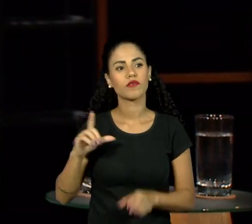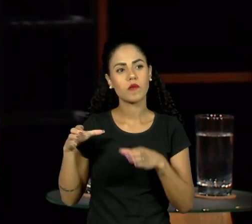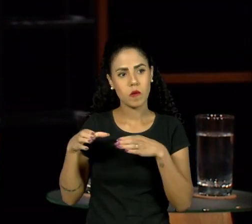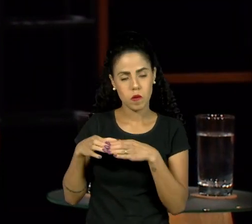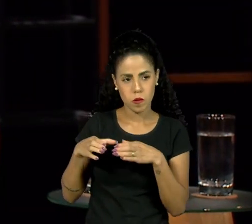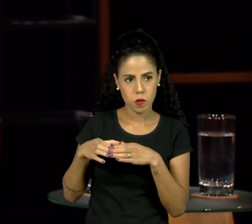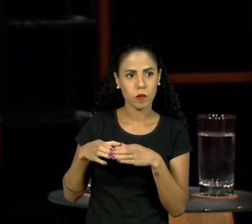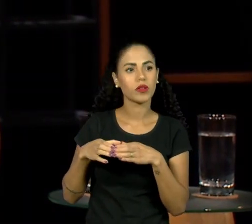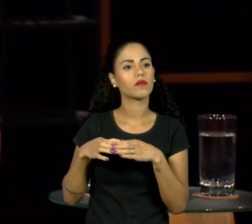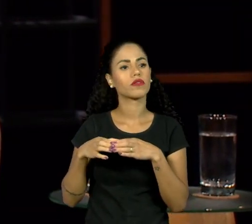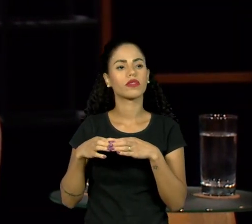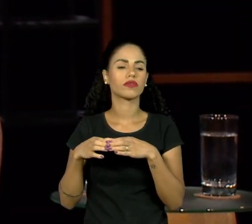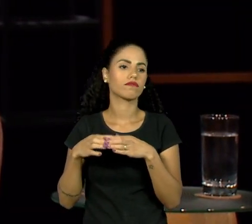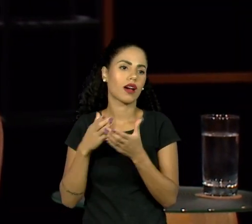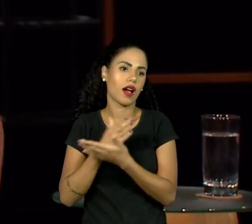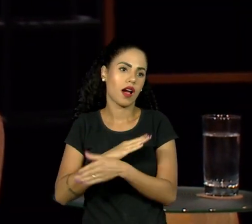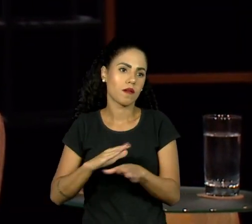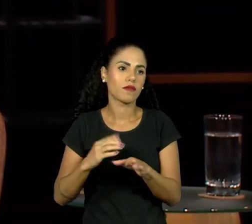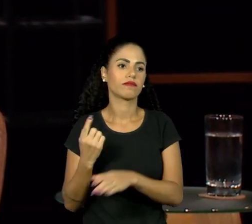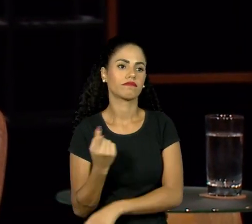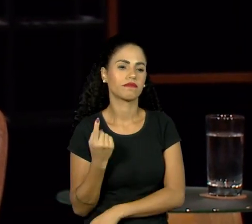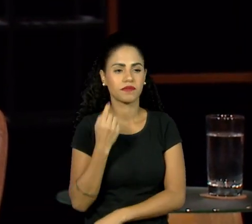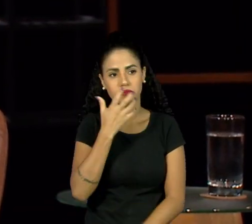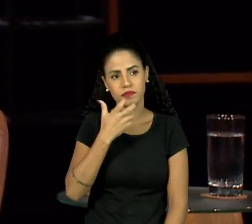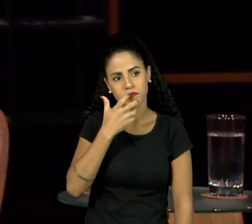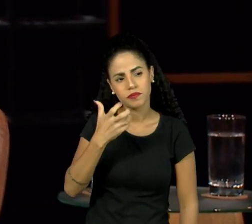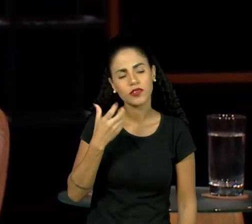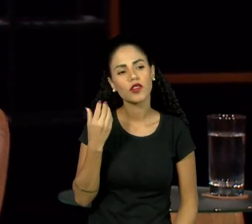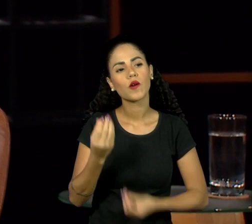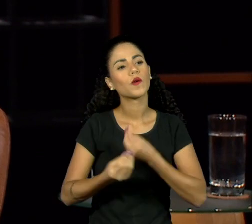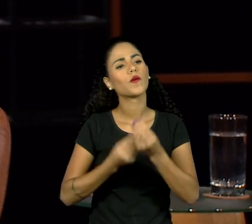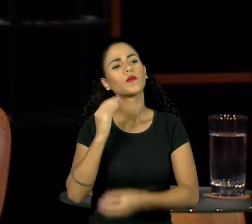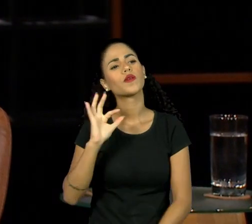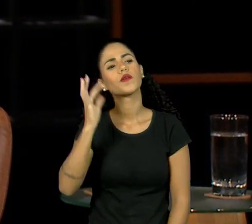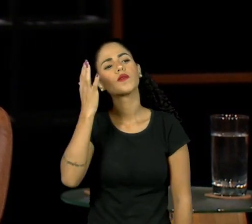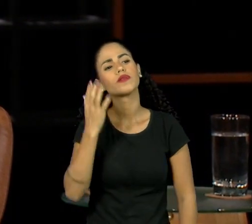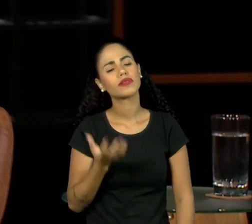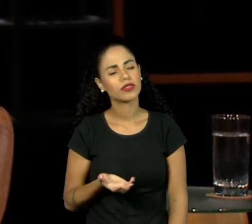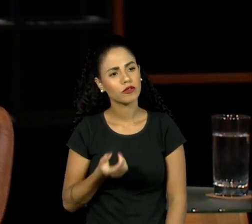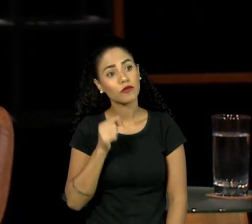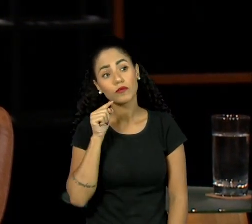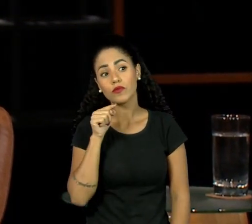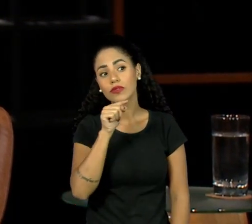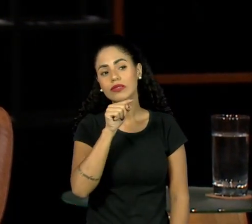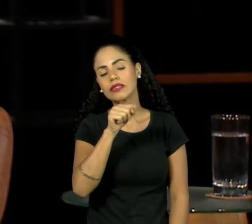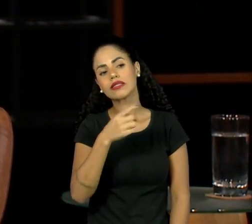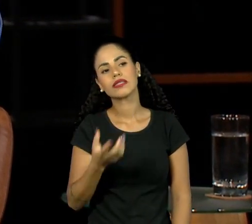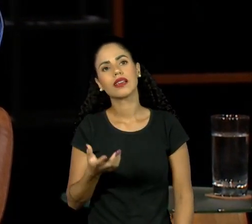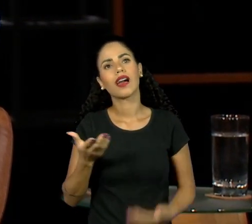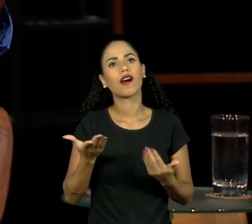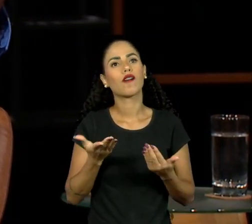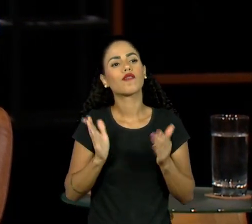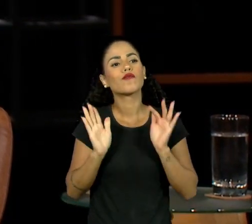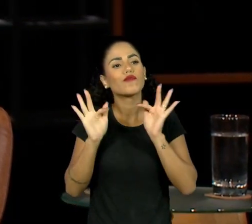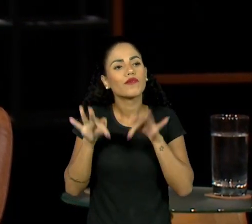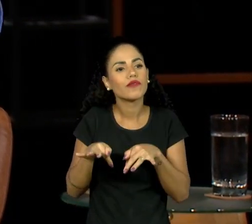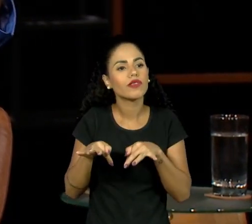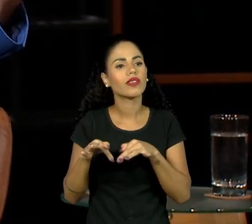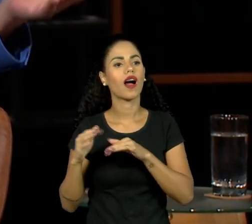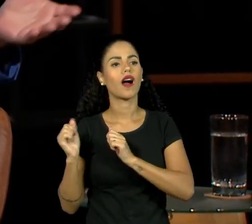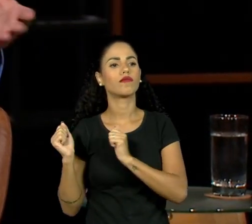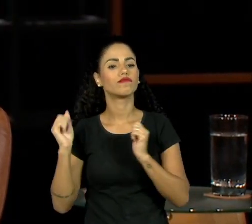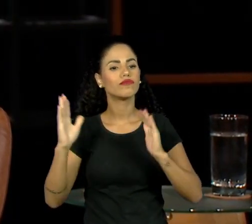se desfez e você partiu para a sua carreira solo. Como é que foi para você esse o final daquele período de